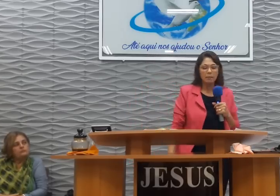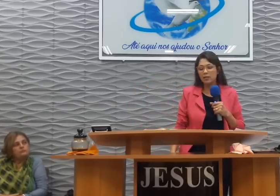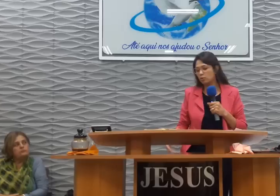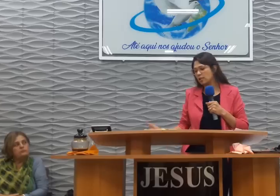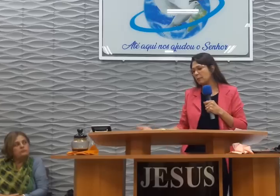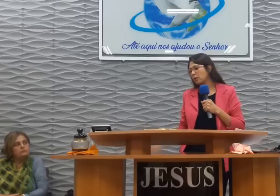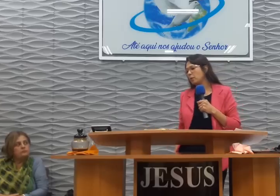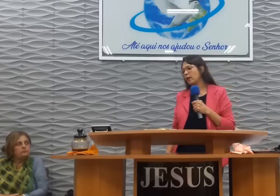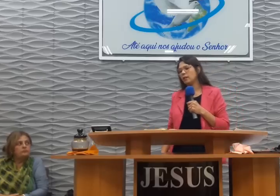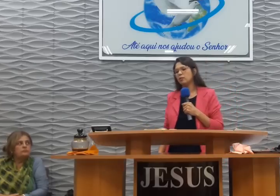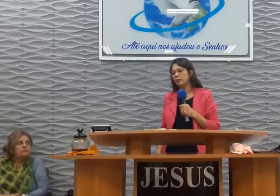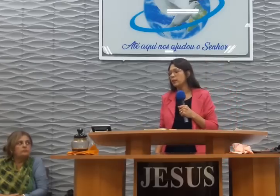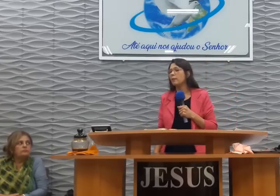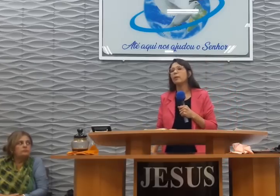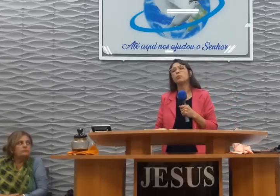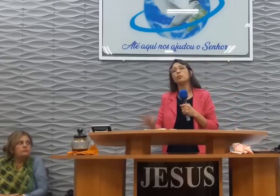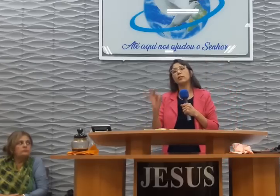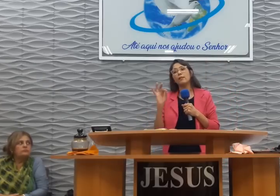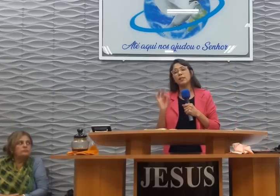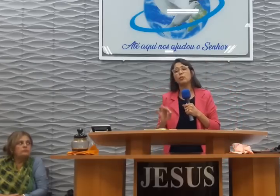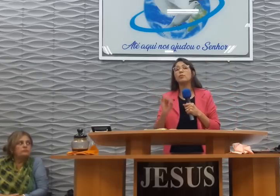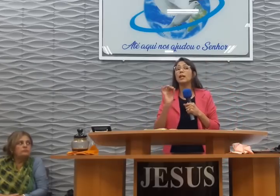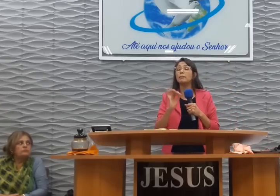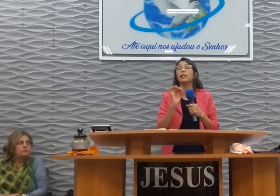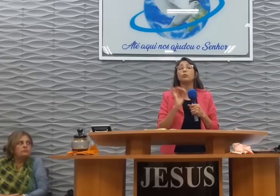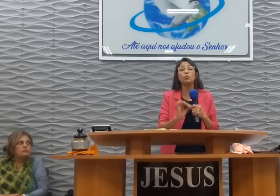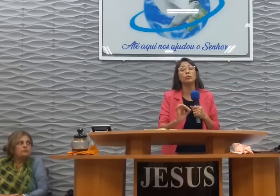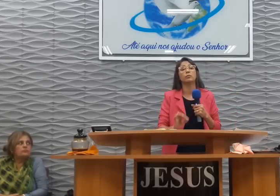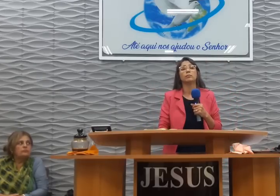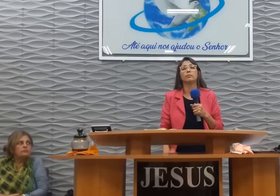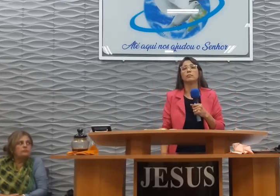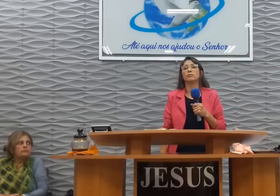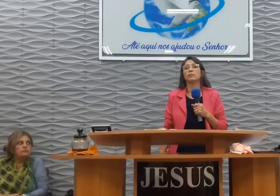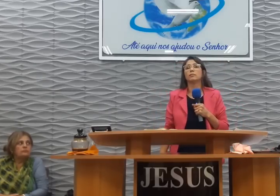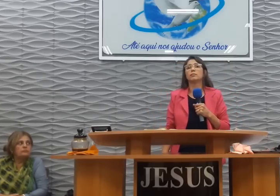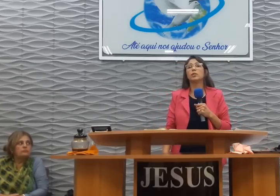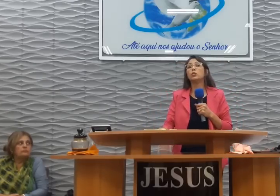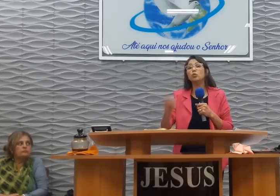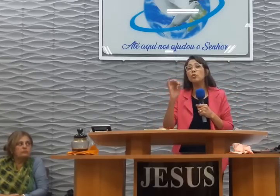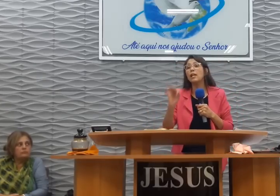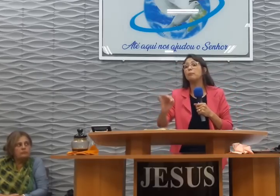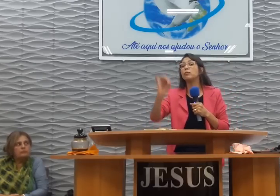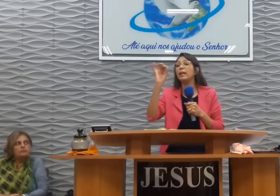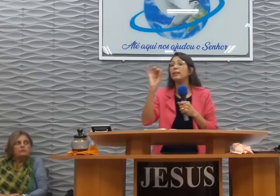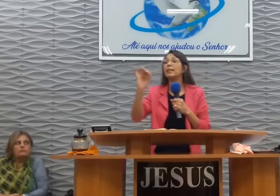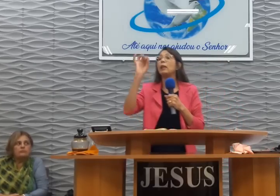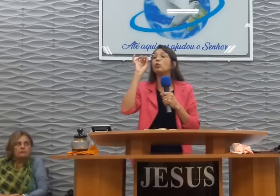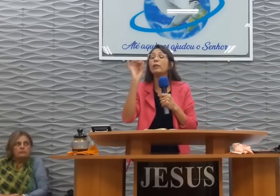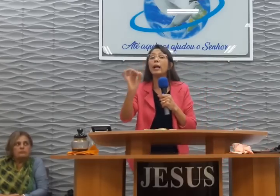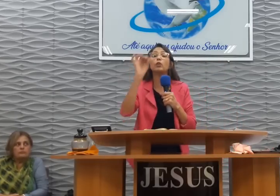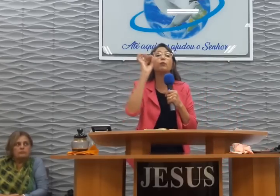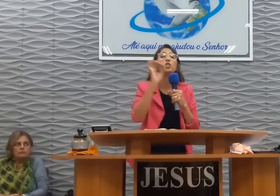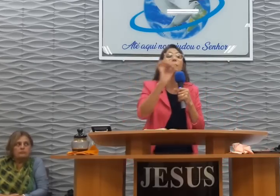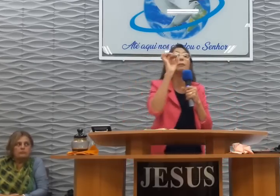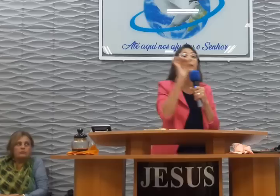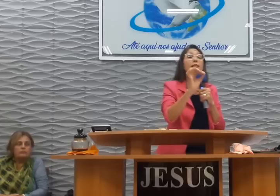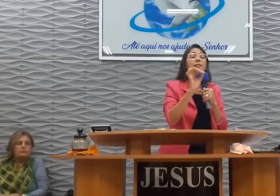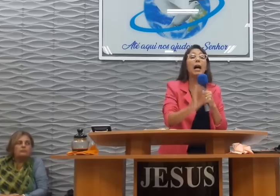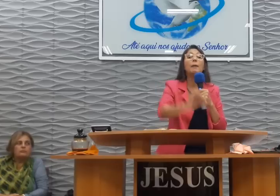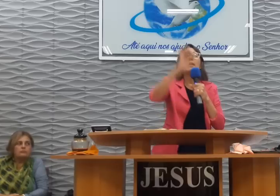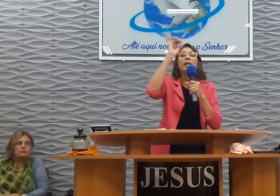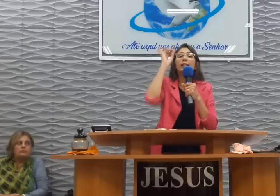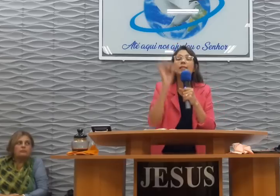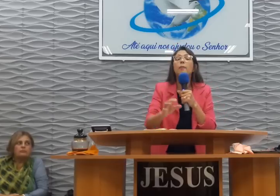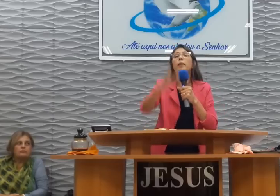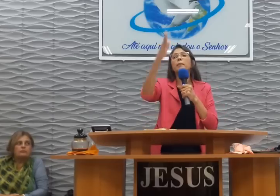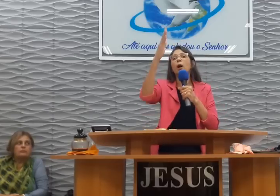pastor. Mas tu não sabe quem é meu marido. Eu falei, mas tu, deve ser que tu não sabe quem é tu. Porque tu não sabe, tu tem que estar no lugar que tu foi chamado para